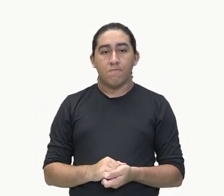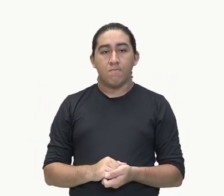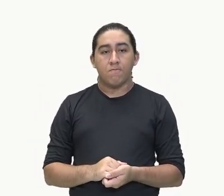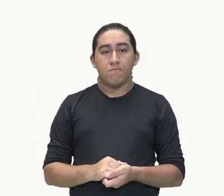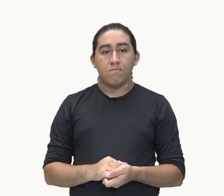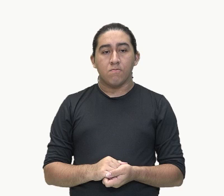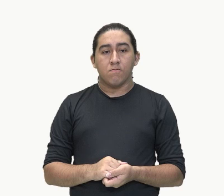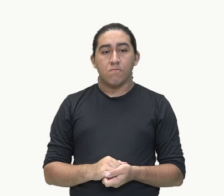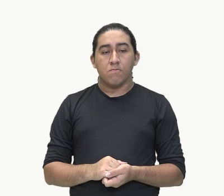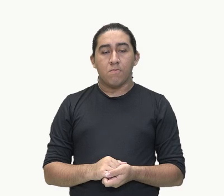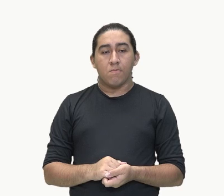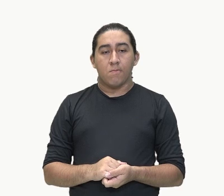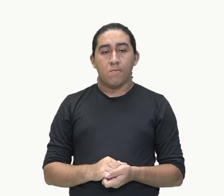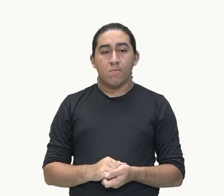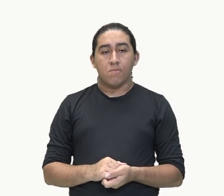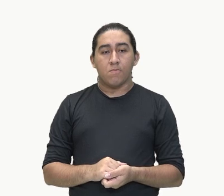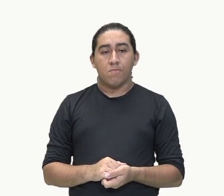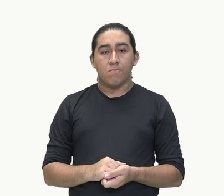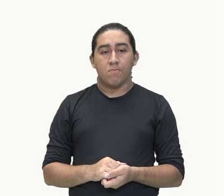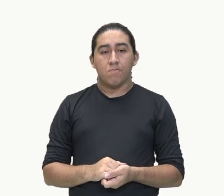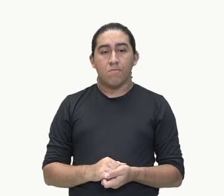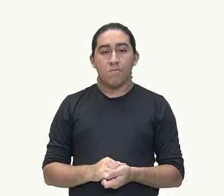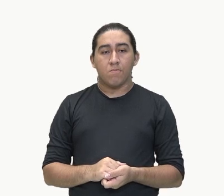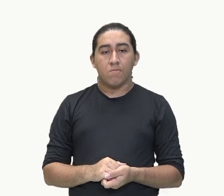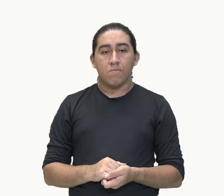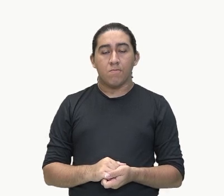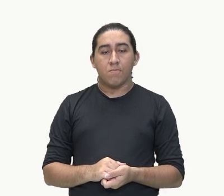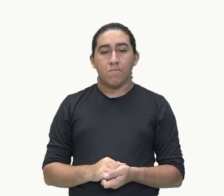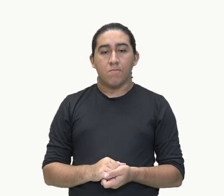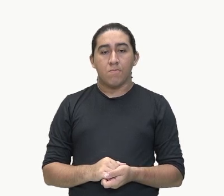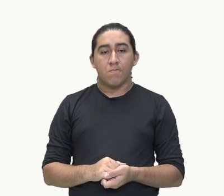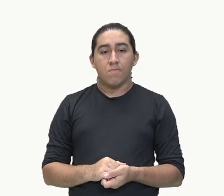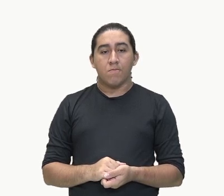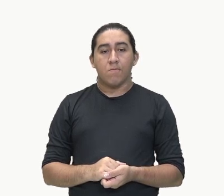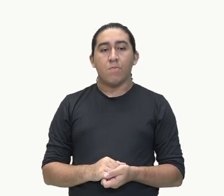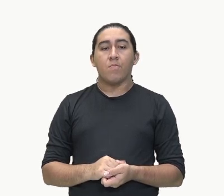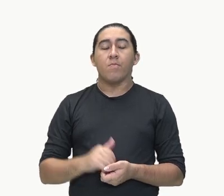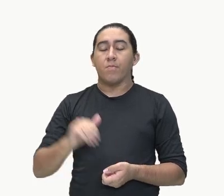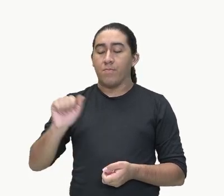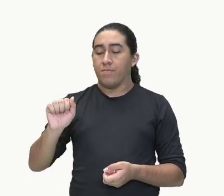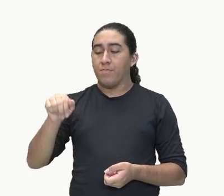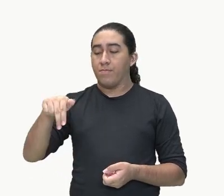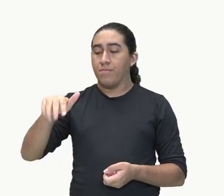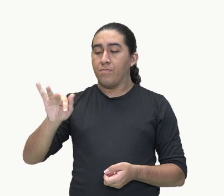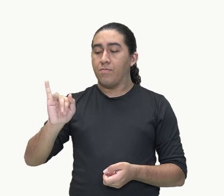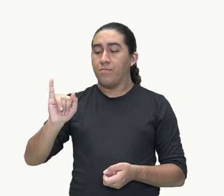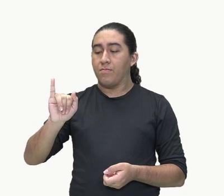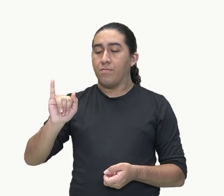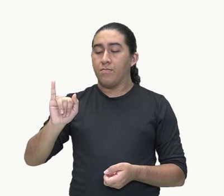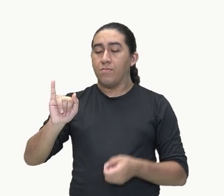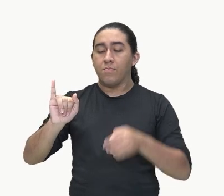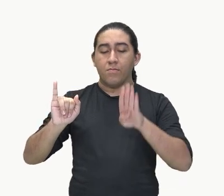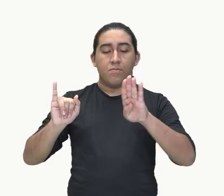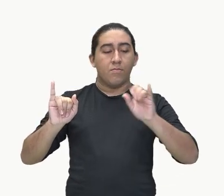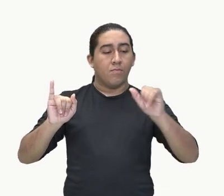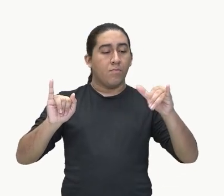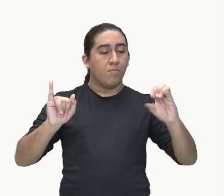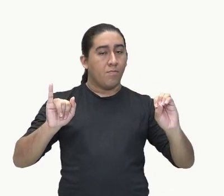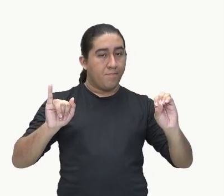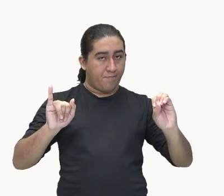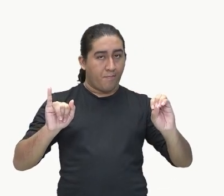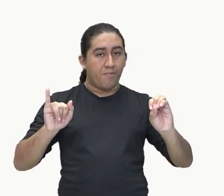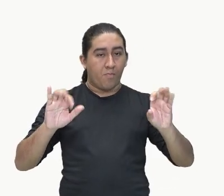A palavra muda, gente, mas é a mesma coisa. Anfíbio, anfi, né, é um